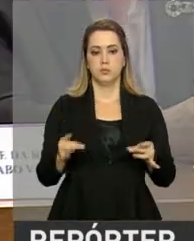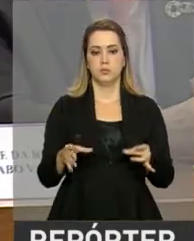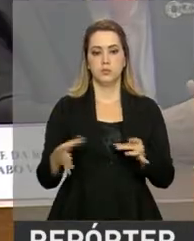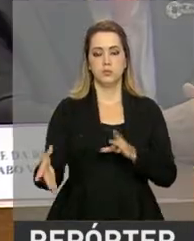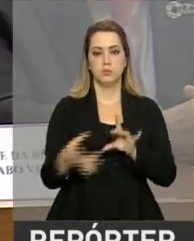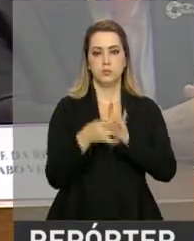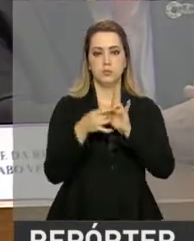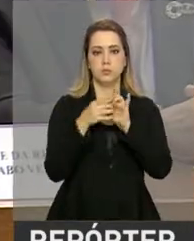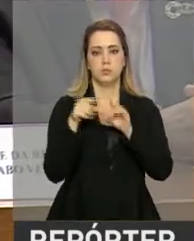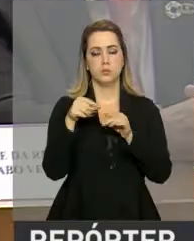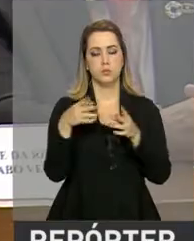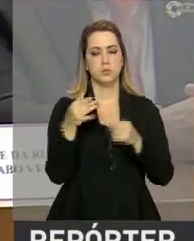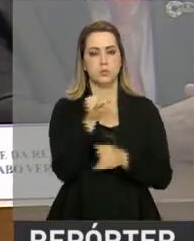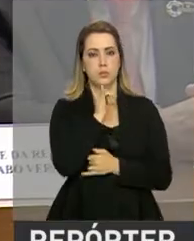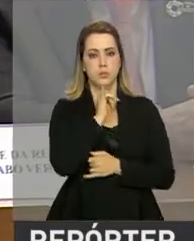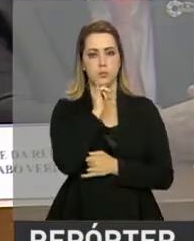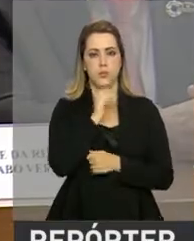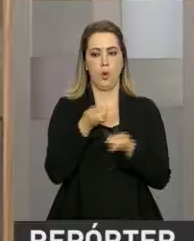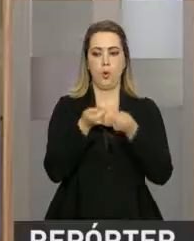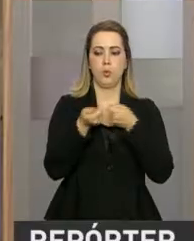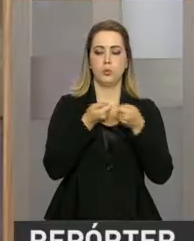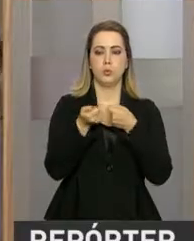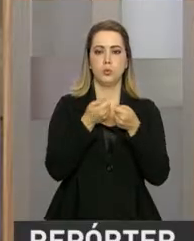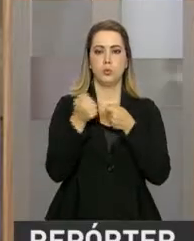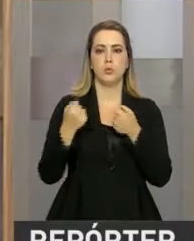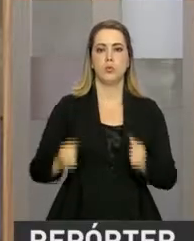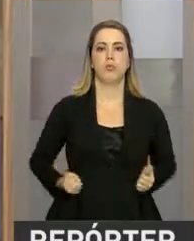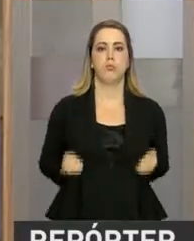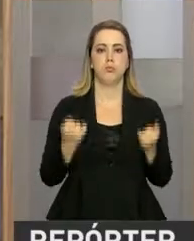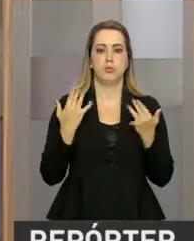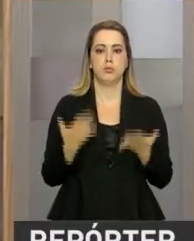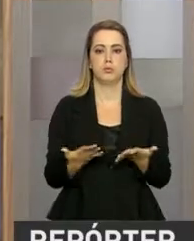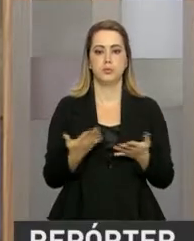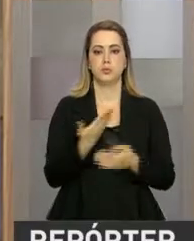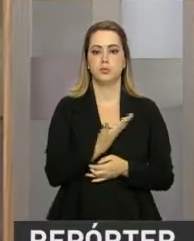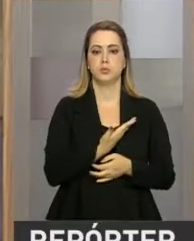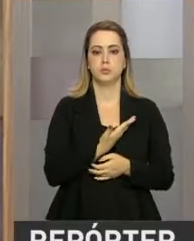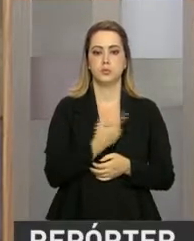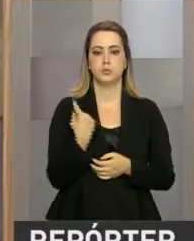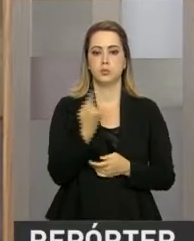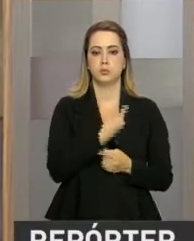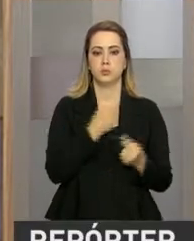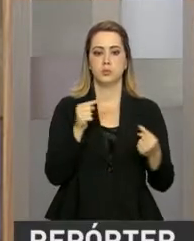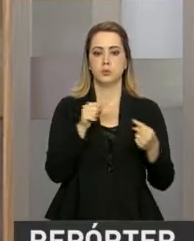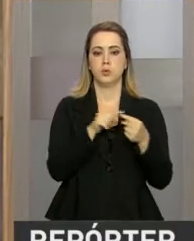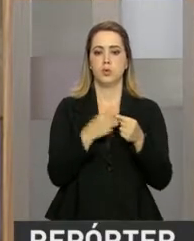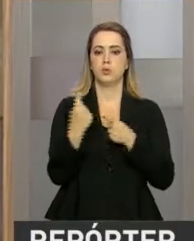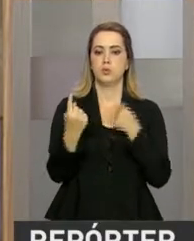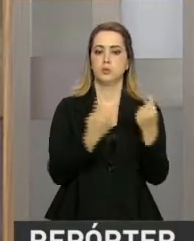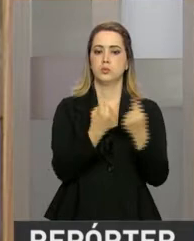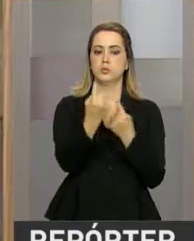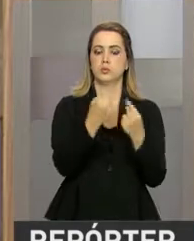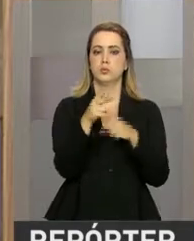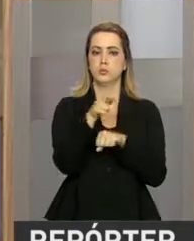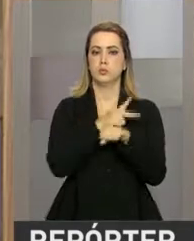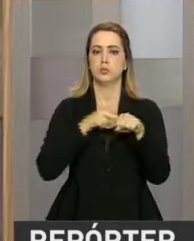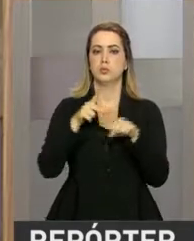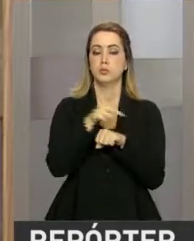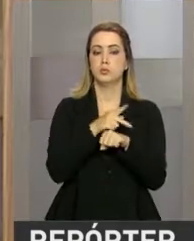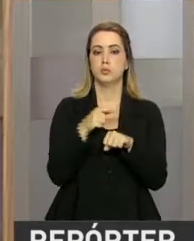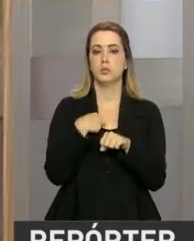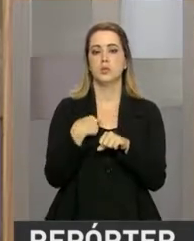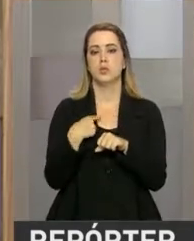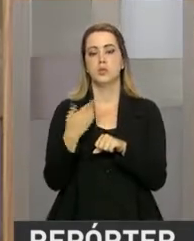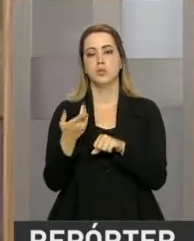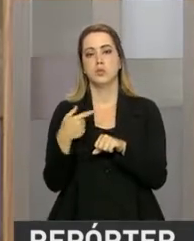como por exemplo o controle de gastos adotamos a tese de que cada país deve no âmbito das